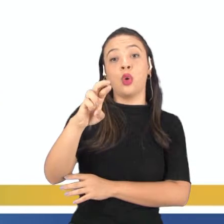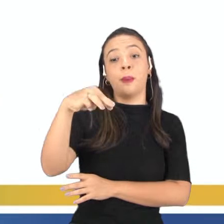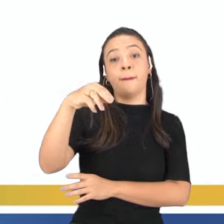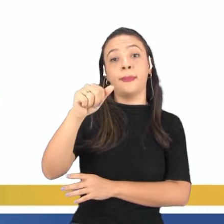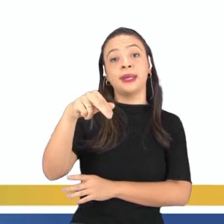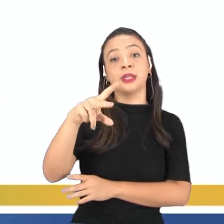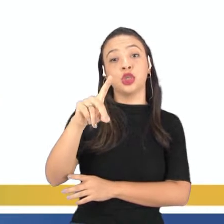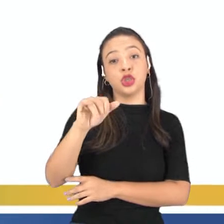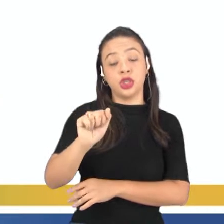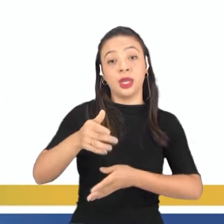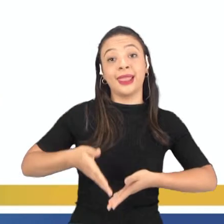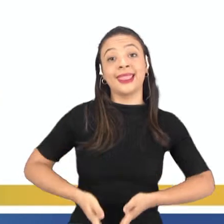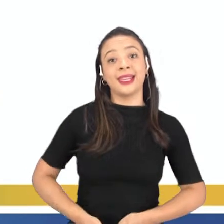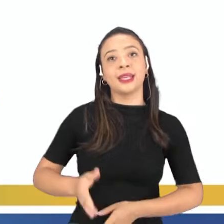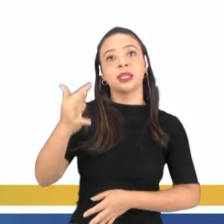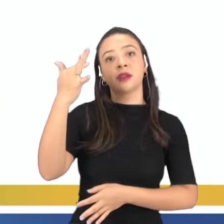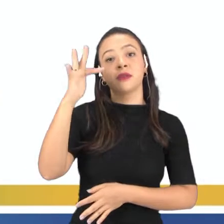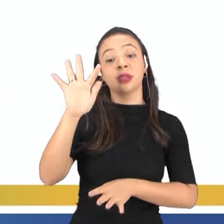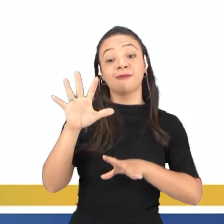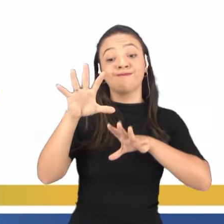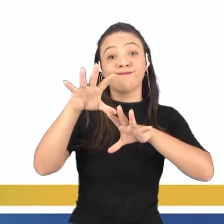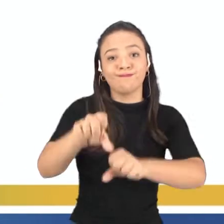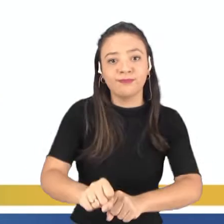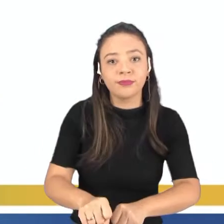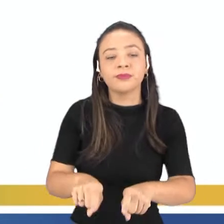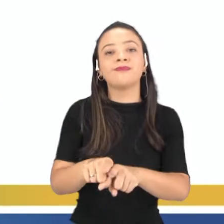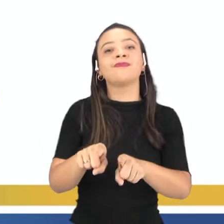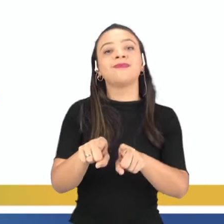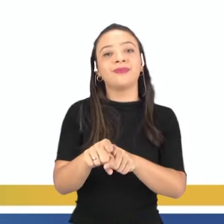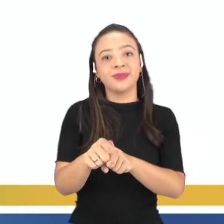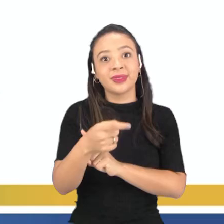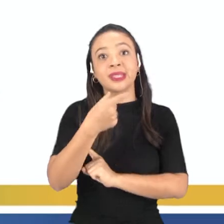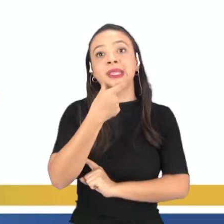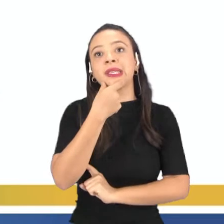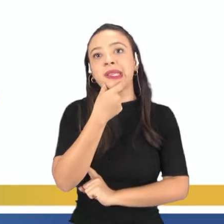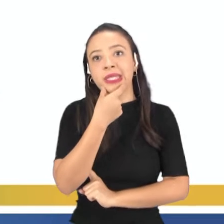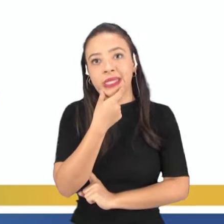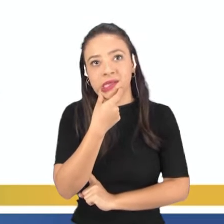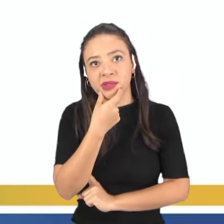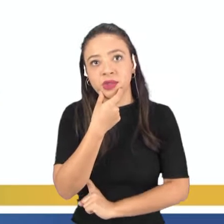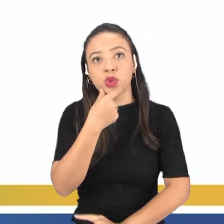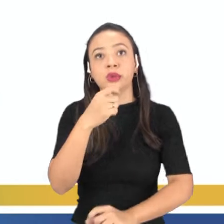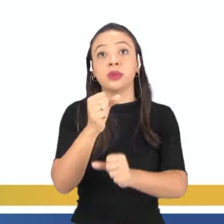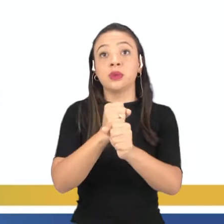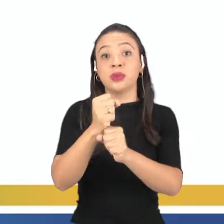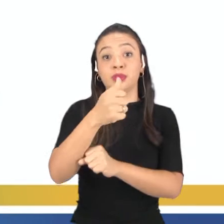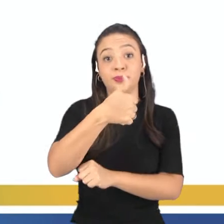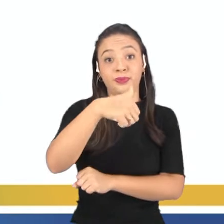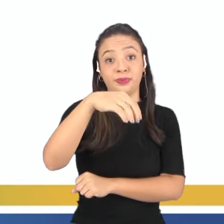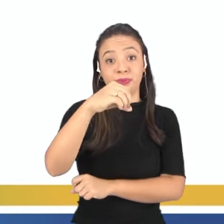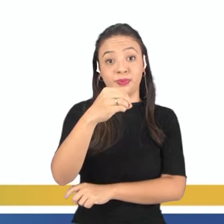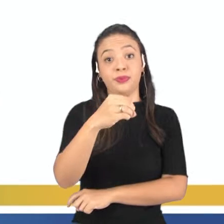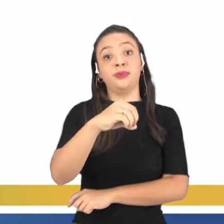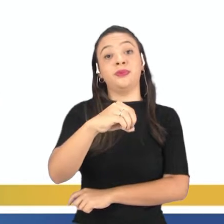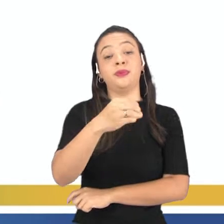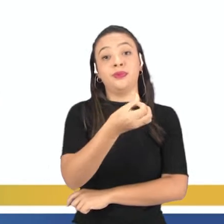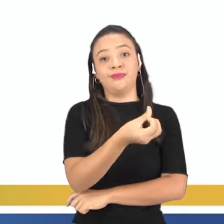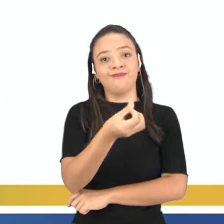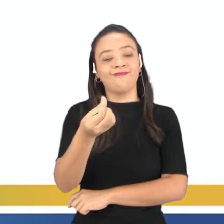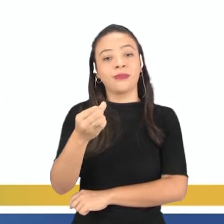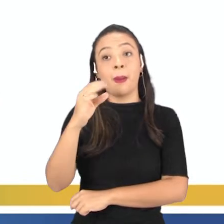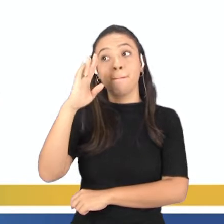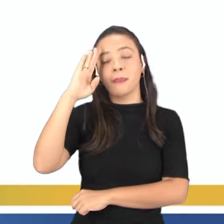ele invadiu a Inglaterra. Então, a invasão do Duque Guilherme à Inglaterra em 1066 foi o grande